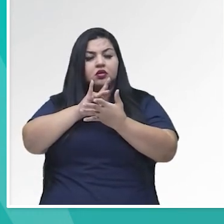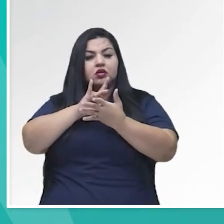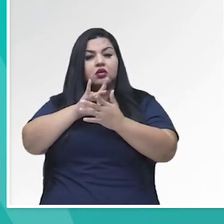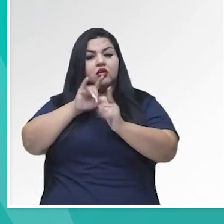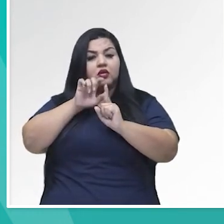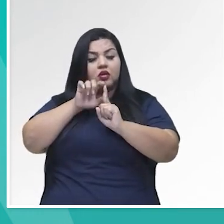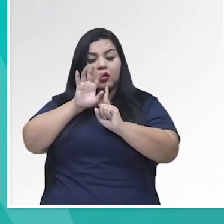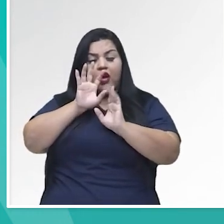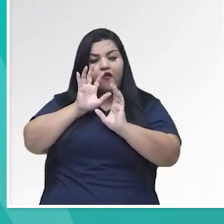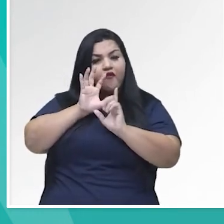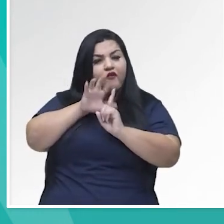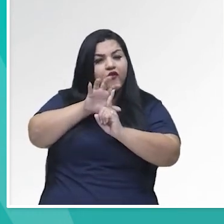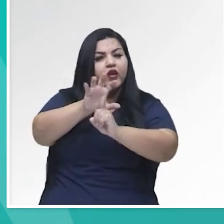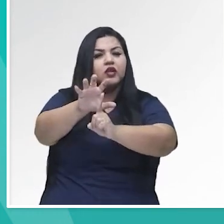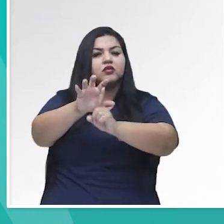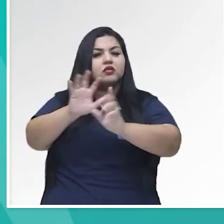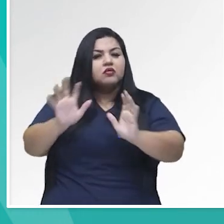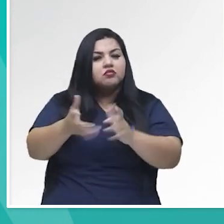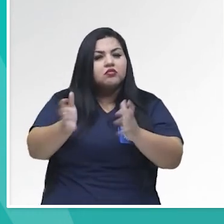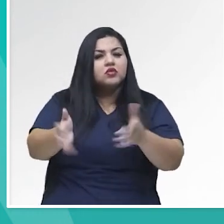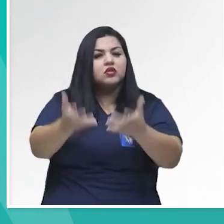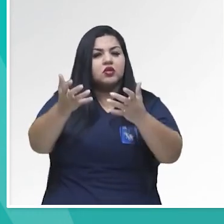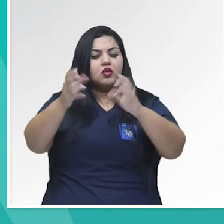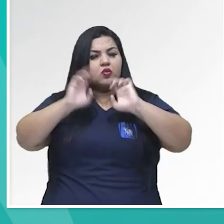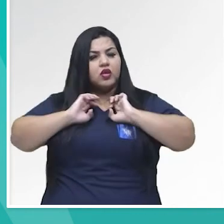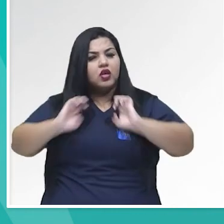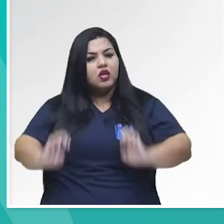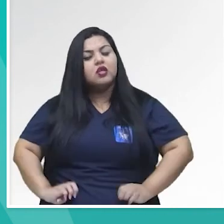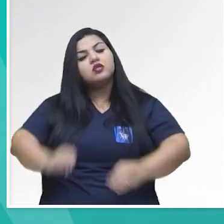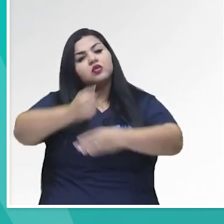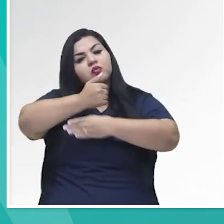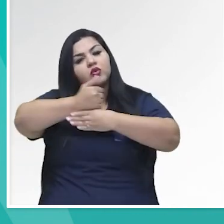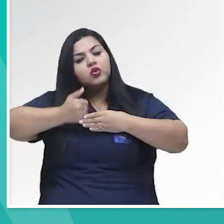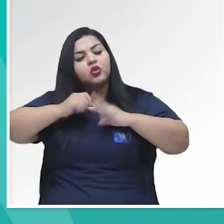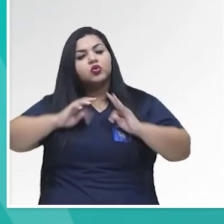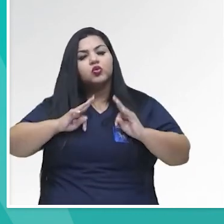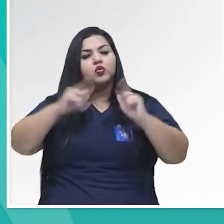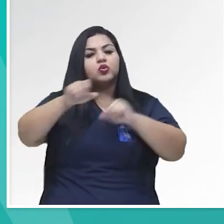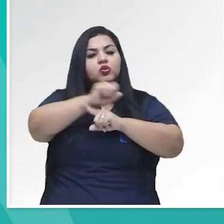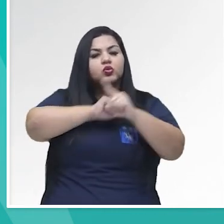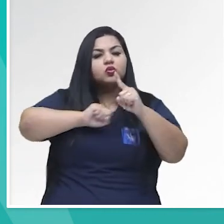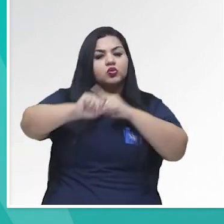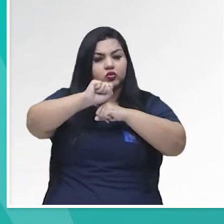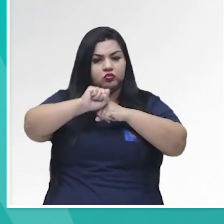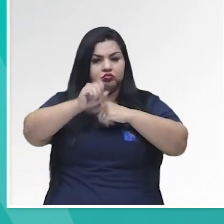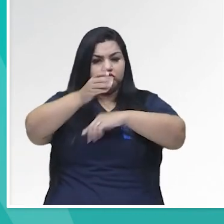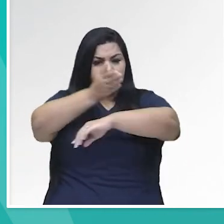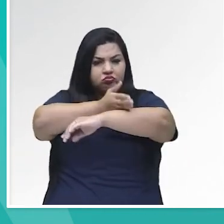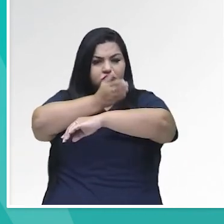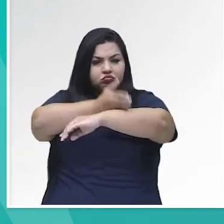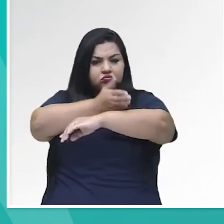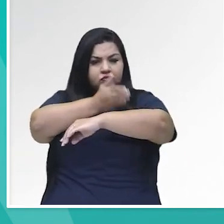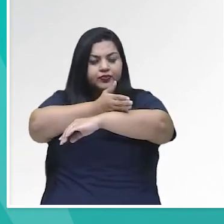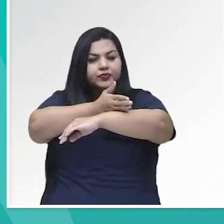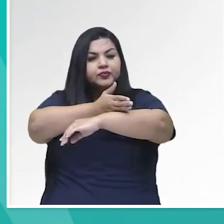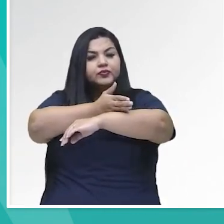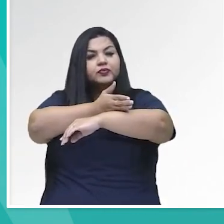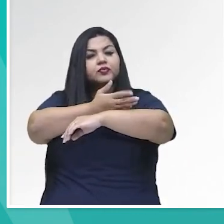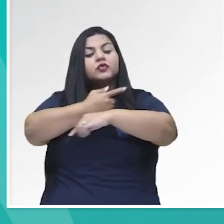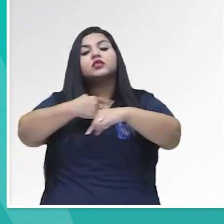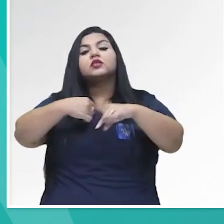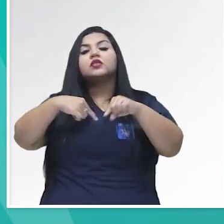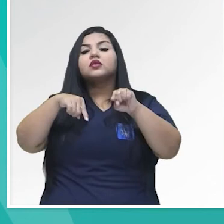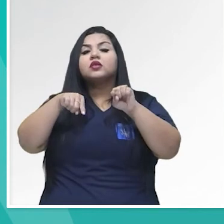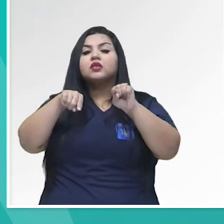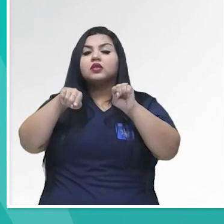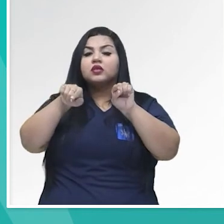motor, na verdade, ético, moral, para toda aquela sociedade medieval daquele tempo. Né? E é isso, de certa